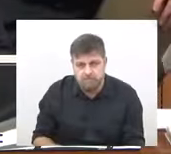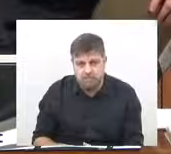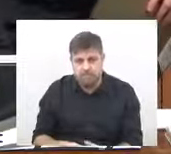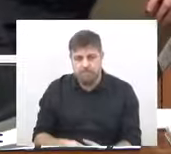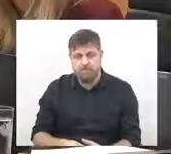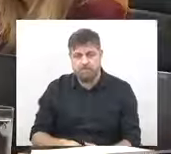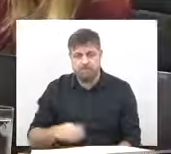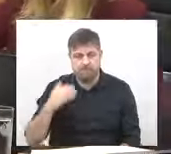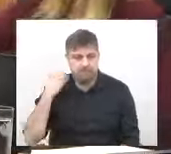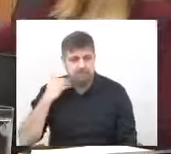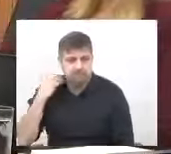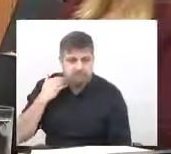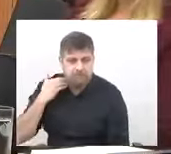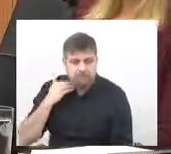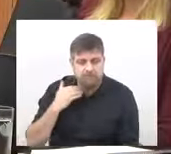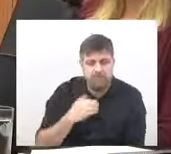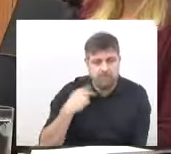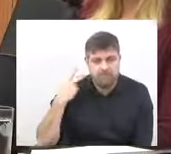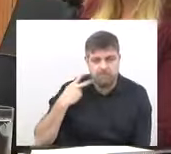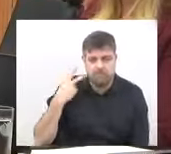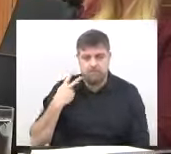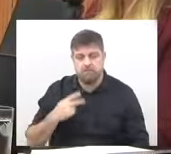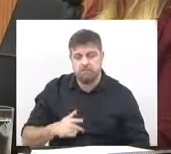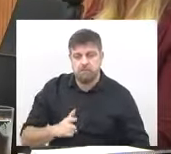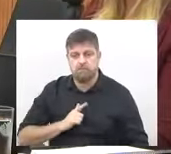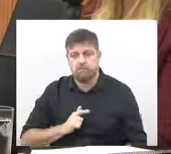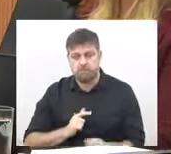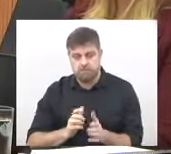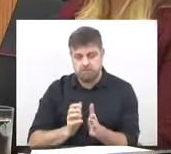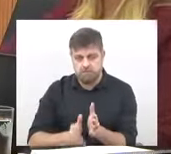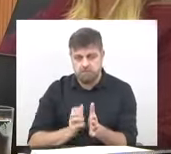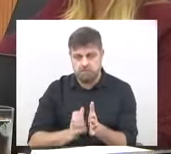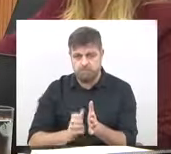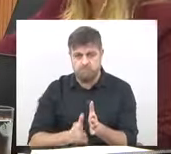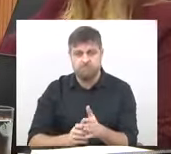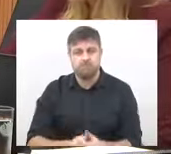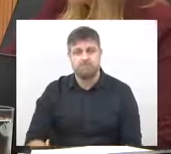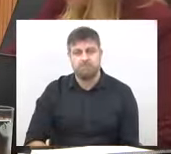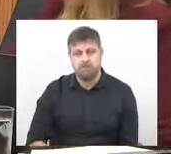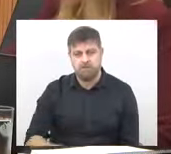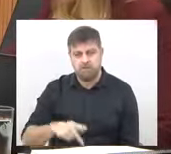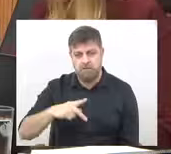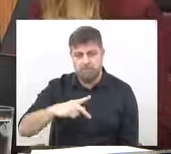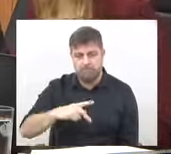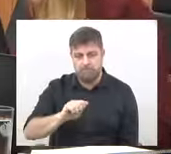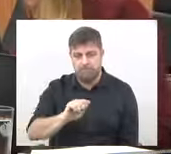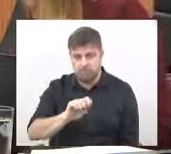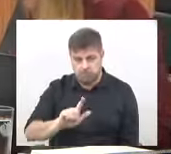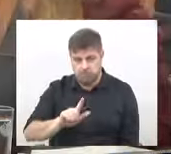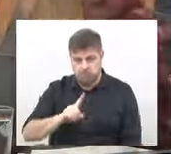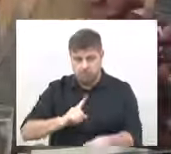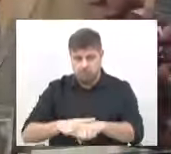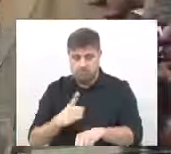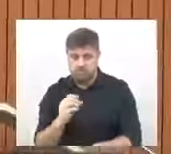Mariana Conte. Vereadora Mariana Conte, pelo tempo de liderança do PSOL, tem a tribuna por 10 minutos.